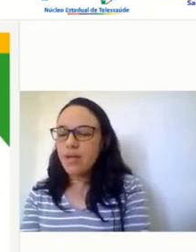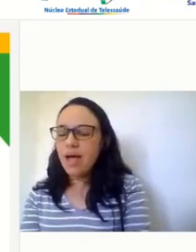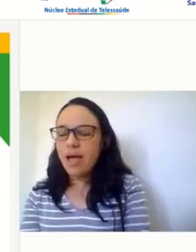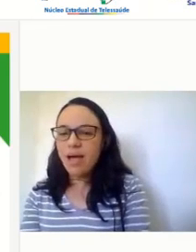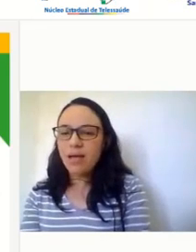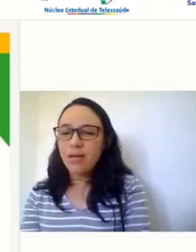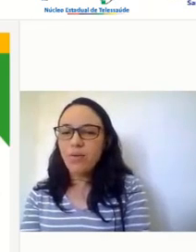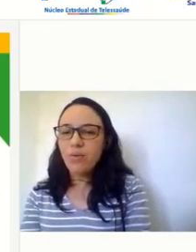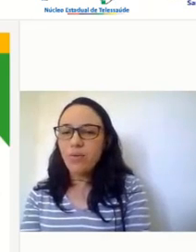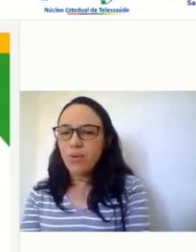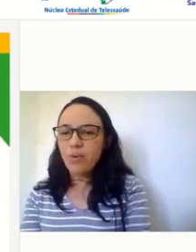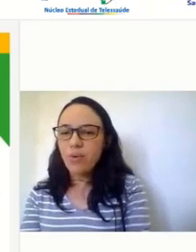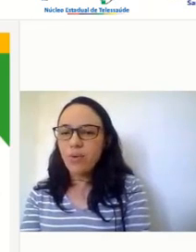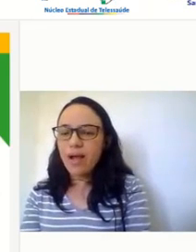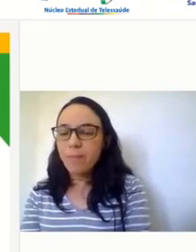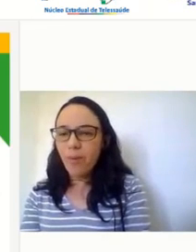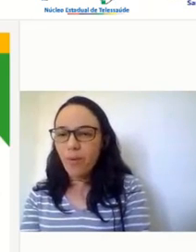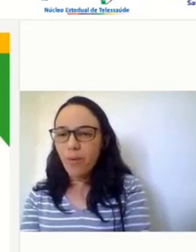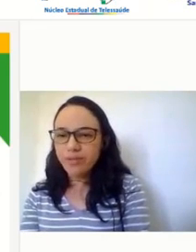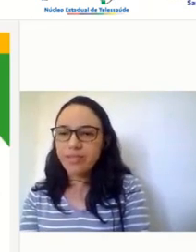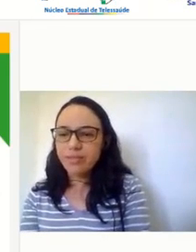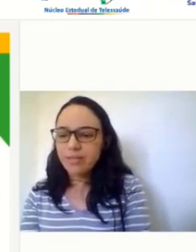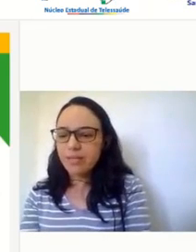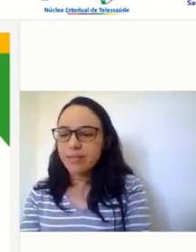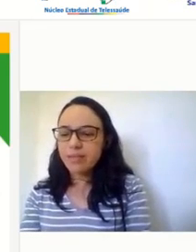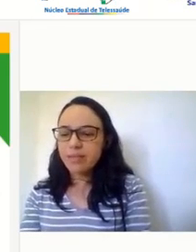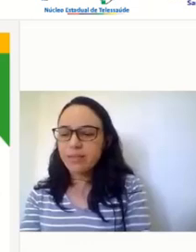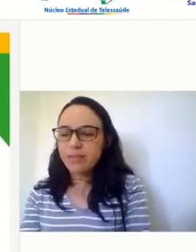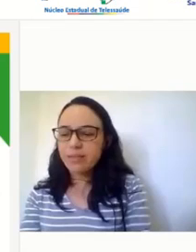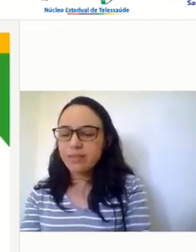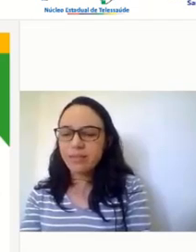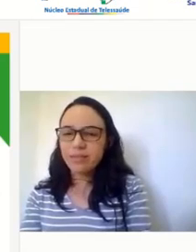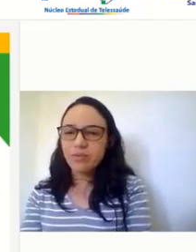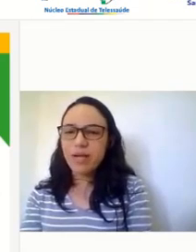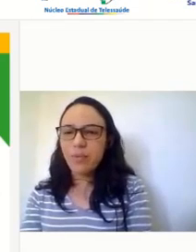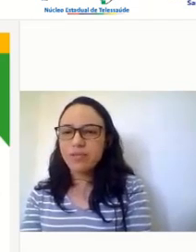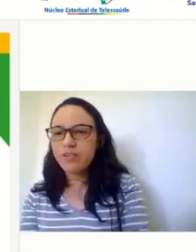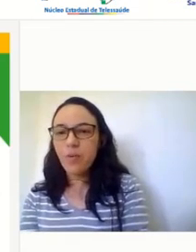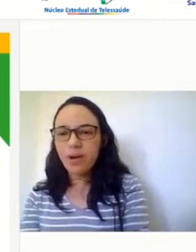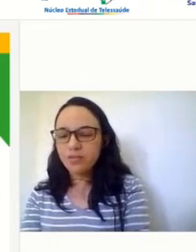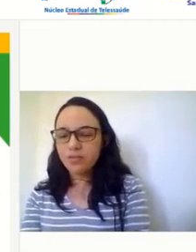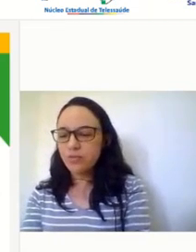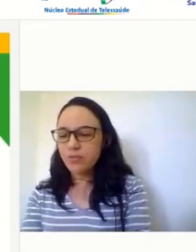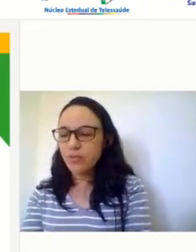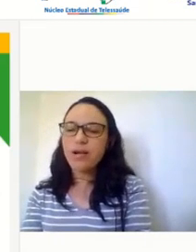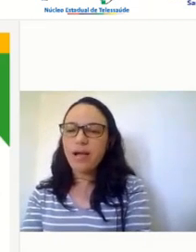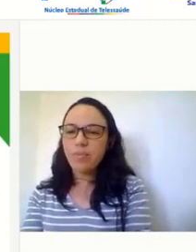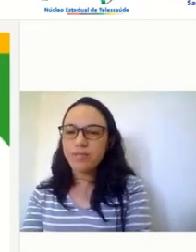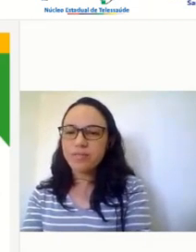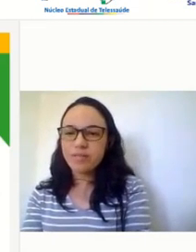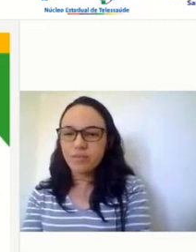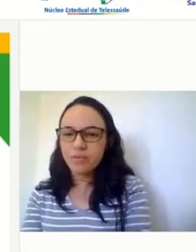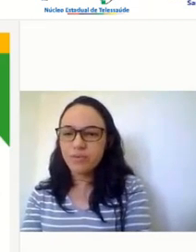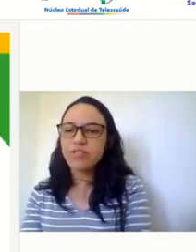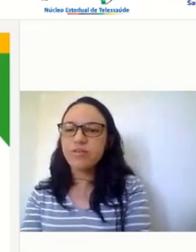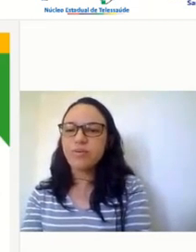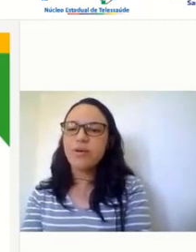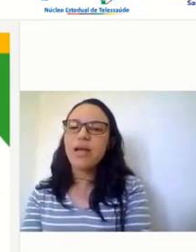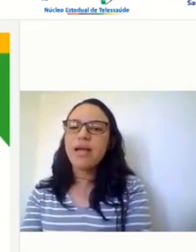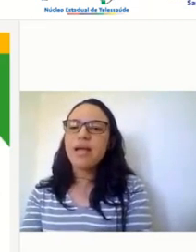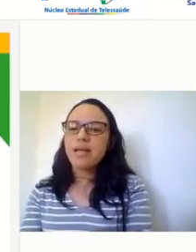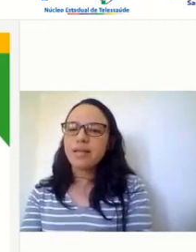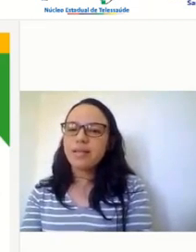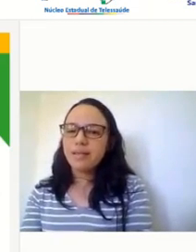santo e quando o capote cirúrgico de circulação no